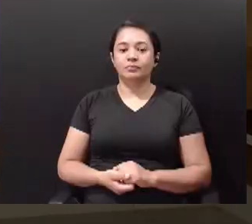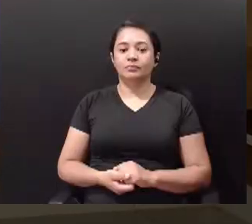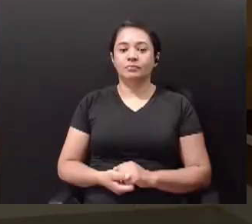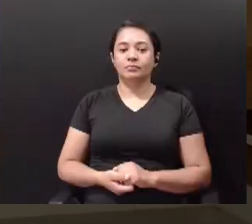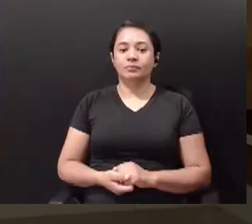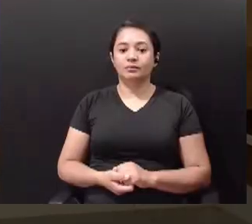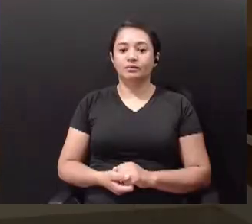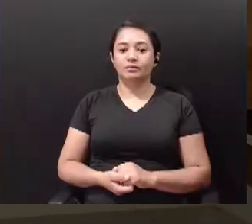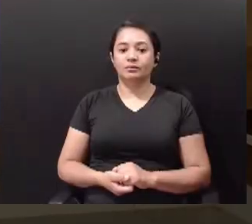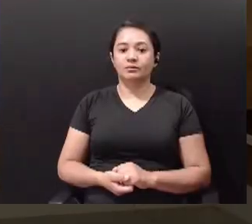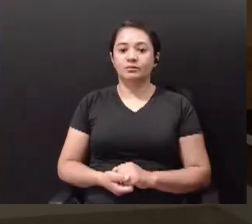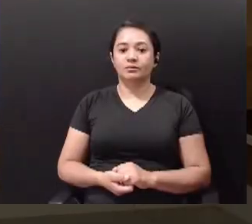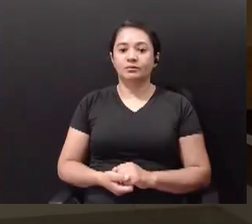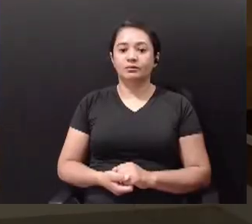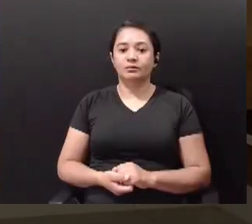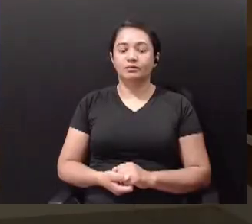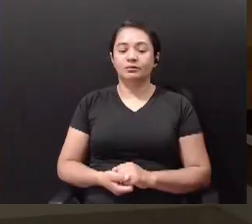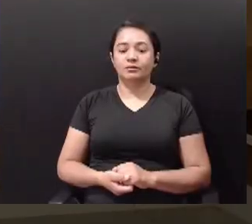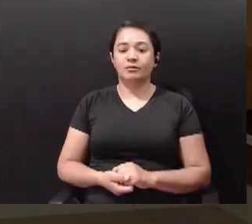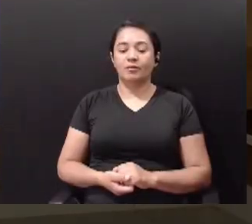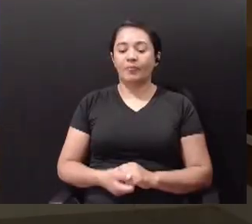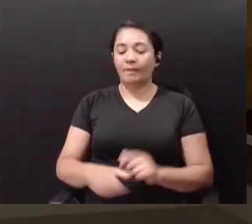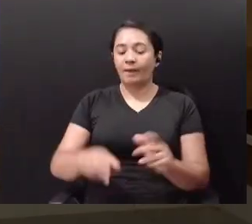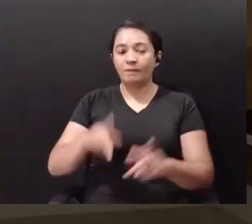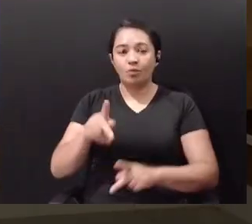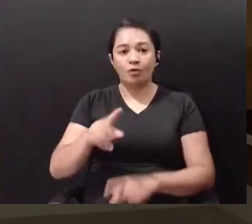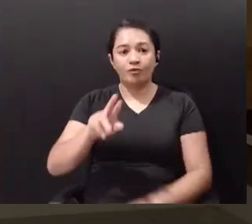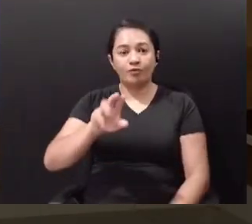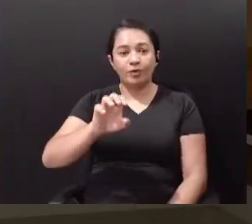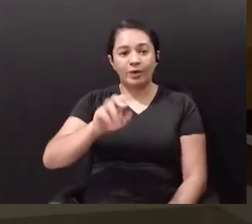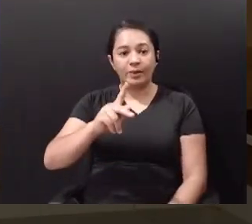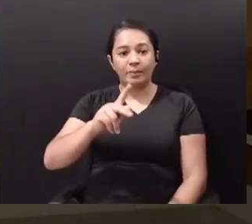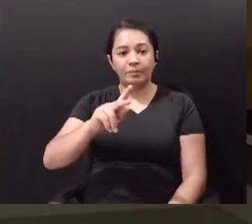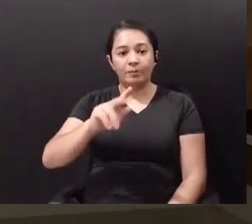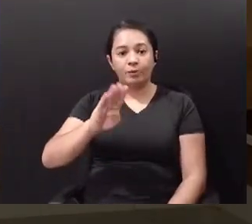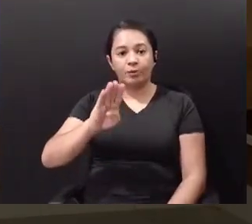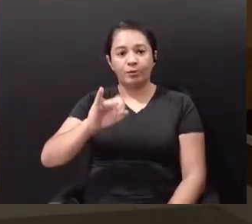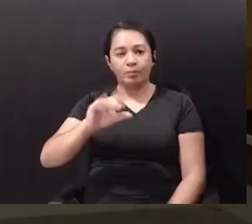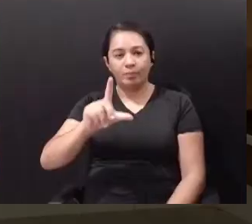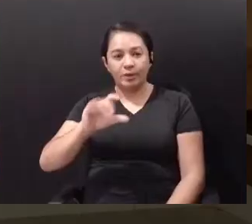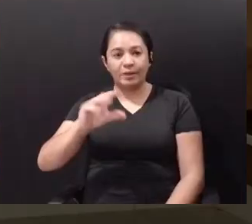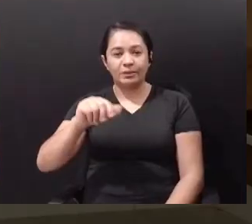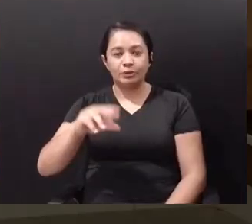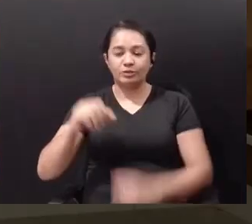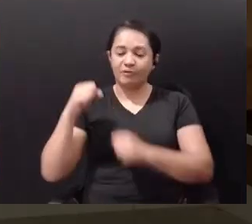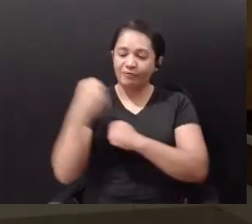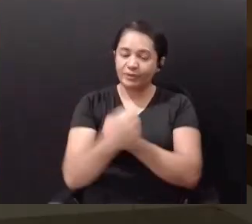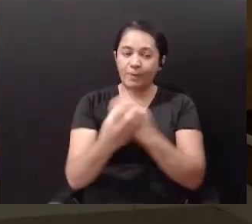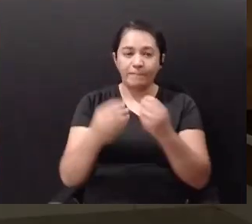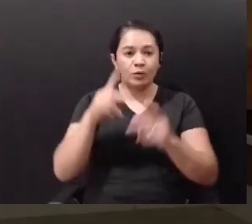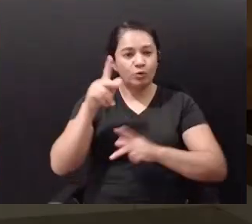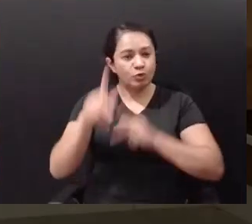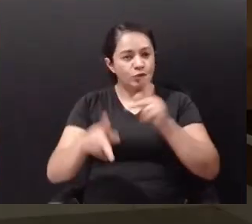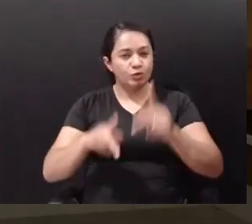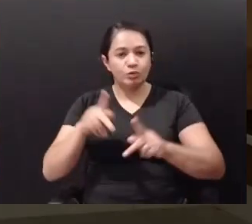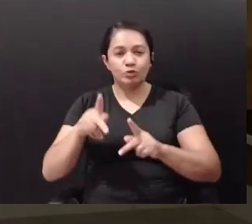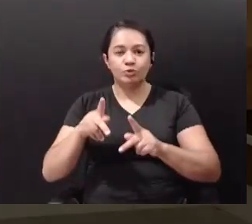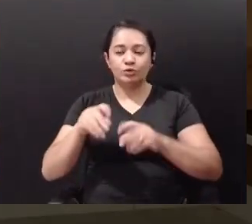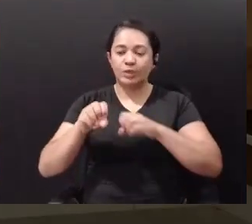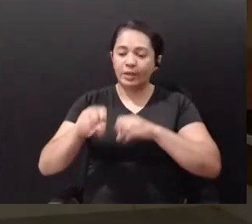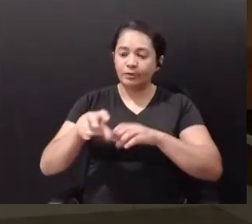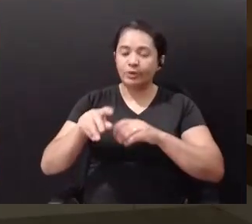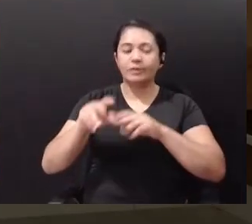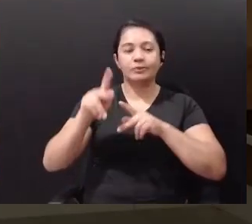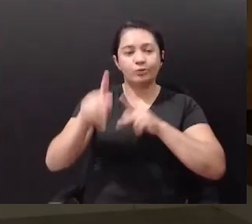Os republicanos, eles defenderam muito a educação popular, que seria essa educação para o povo,